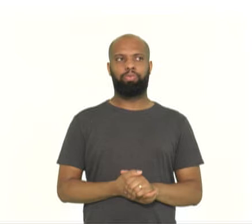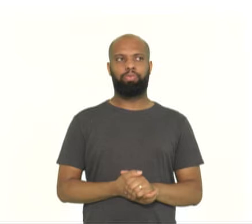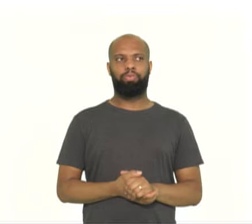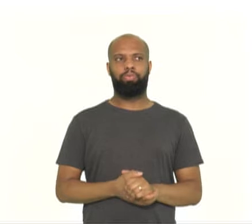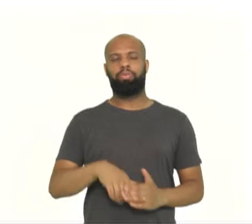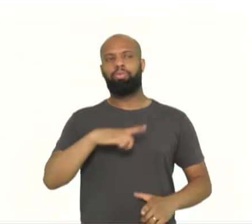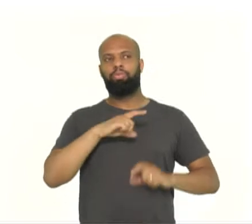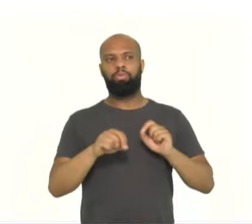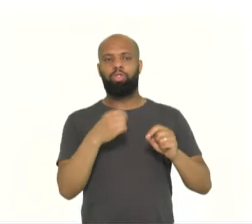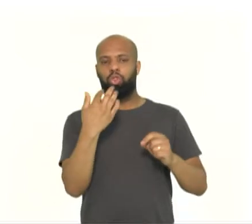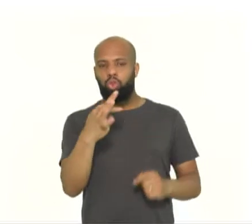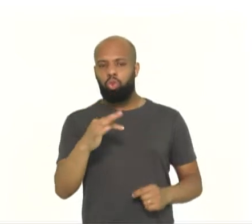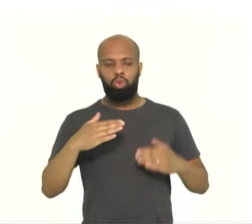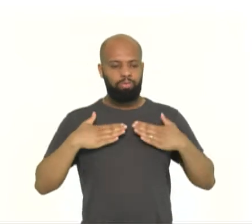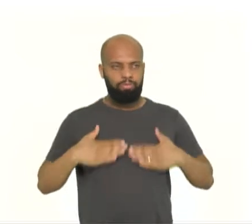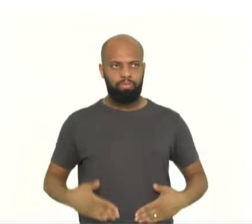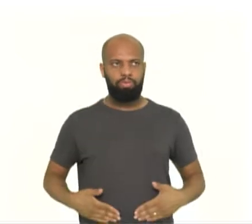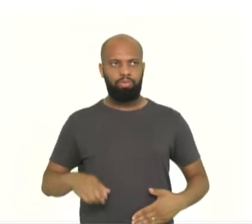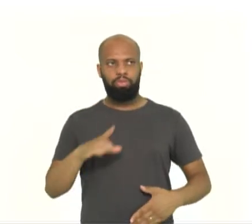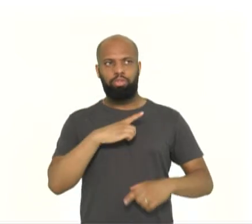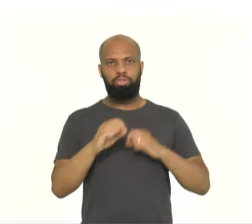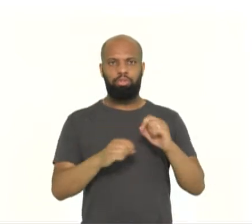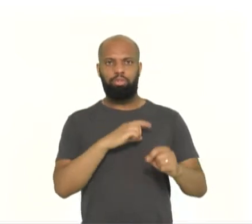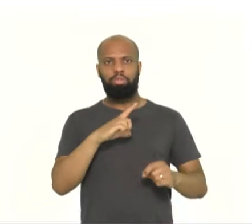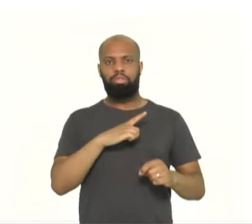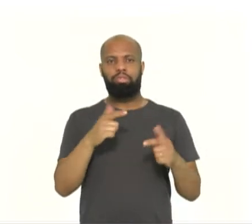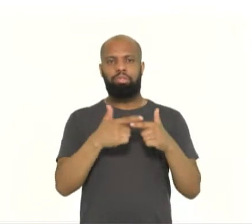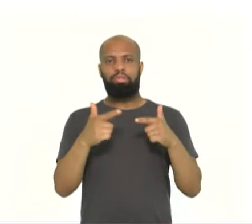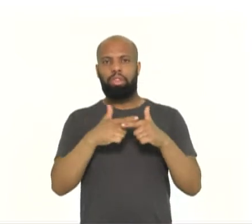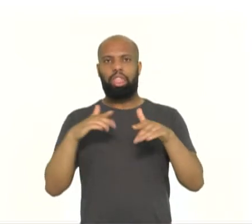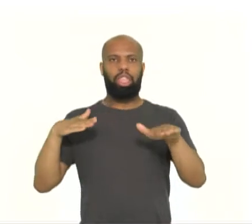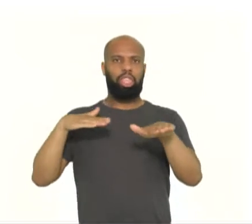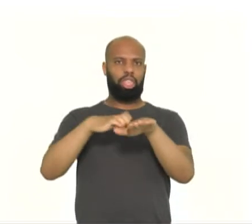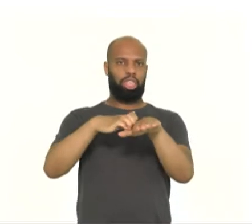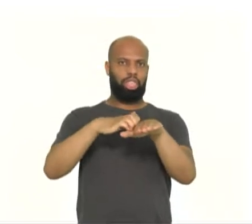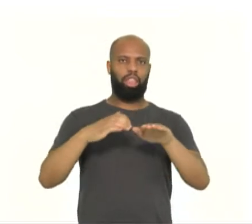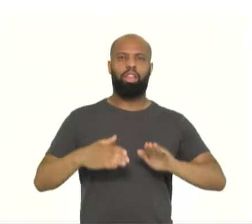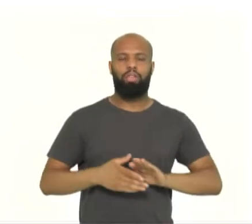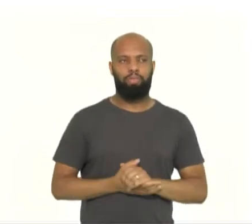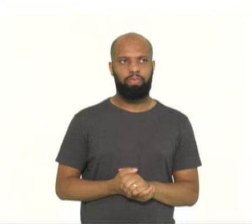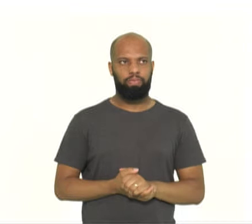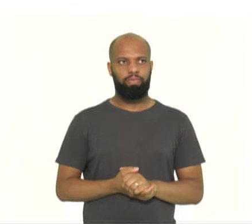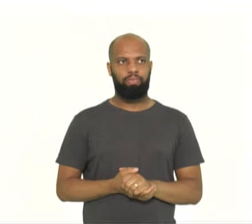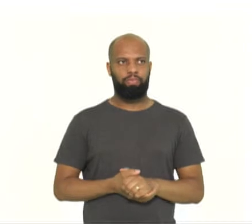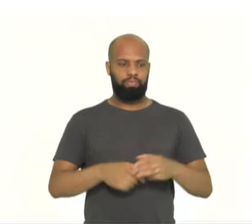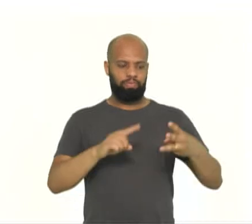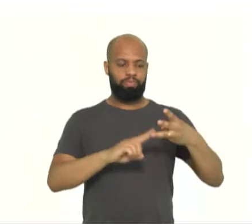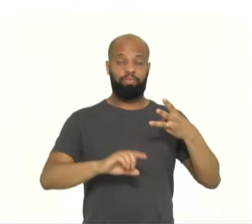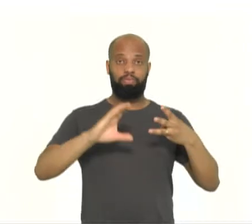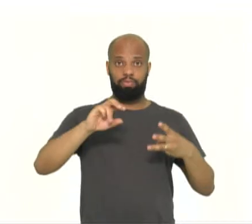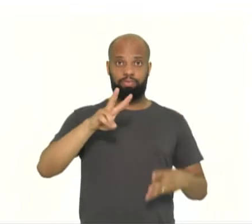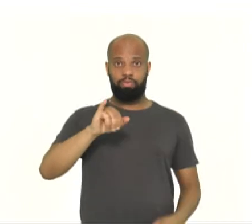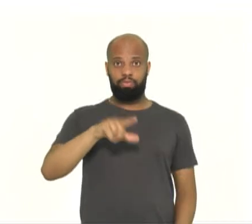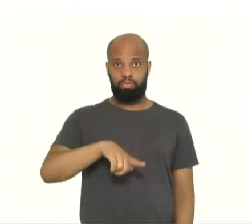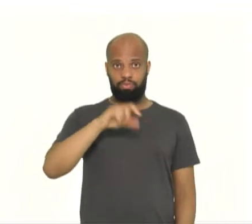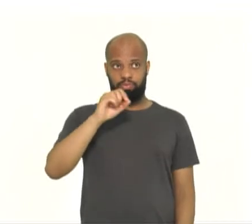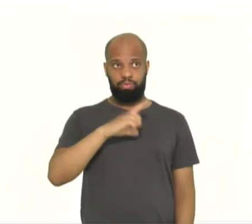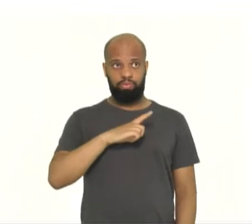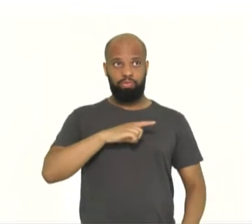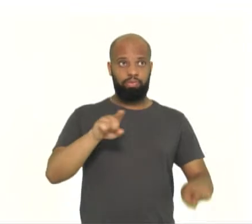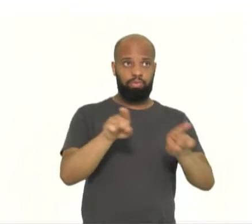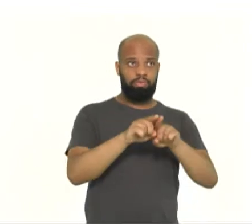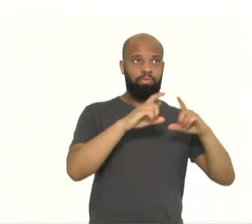ela está com dor no corpo todo porque sofreu um acidente. E em la C, você vai escolher mais uma vez uma das